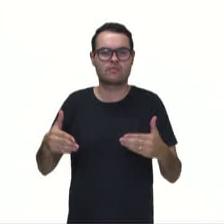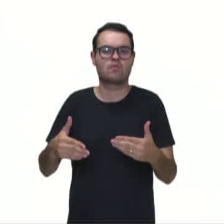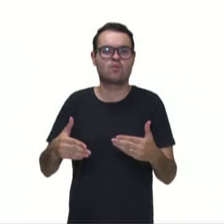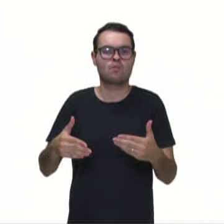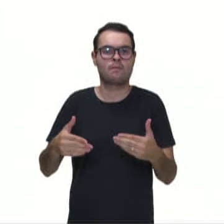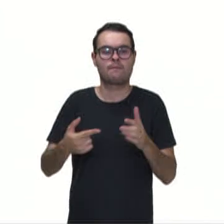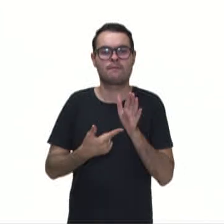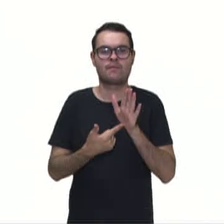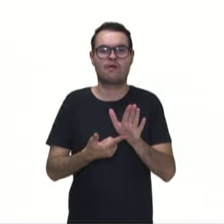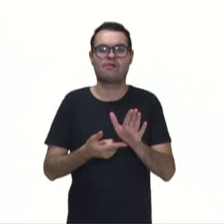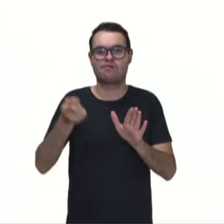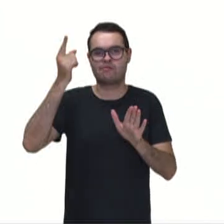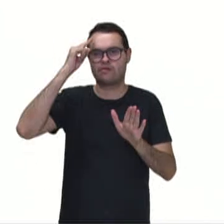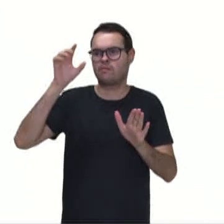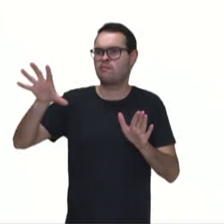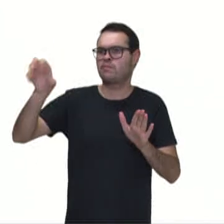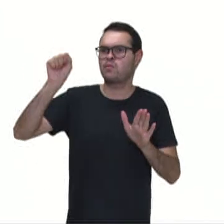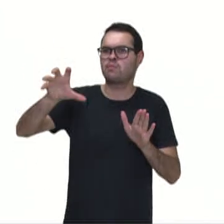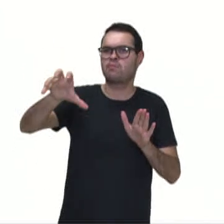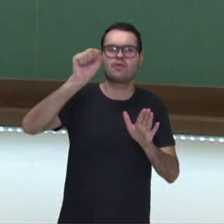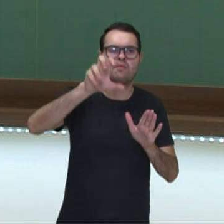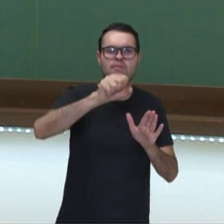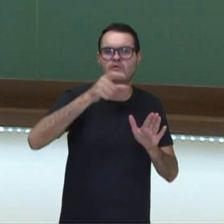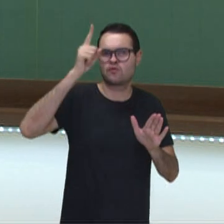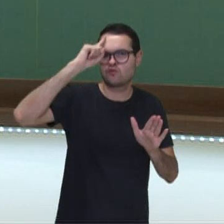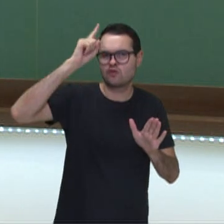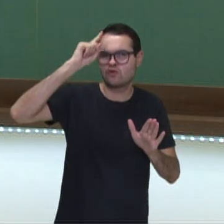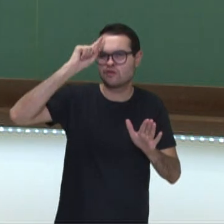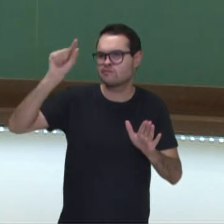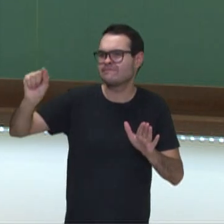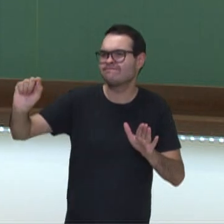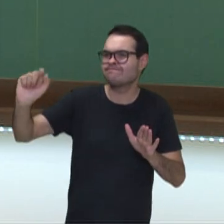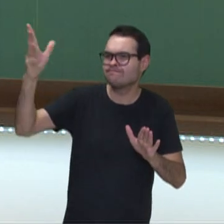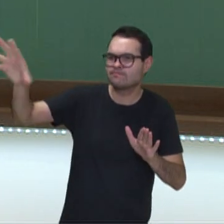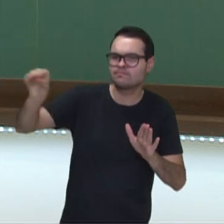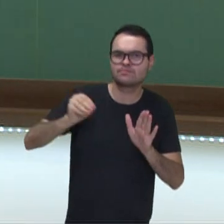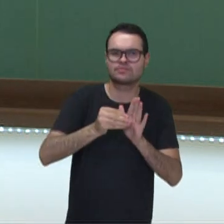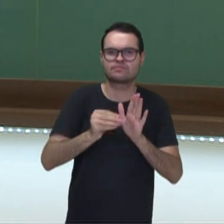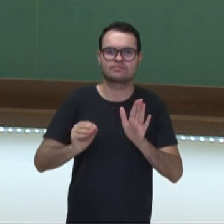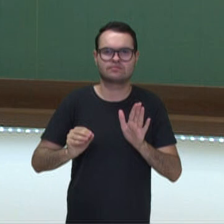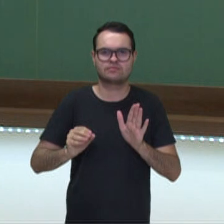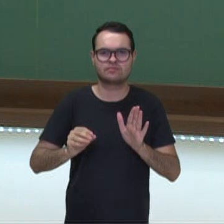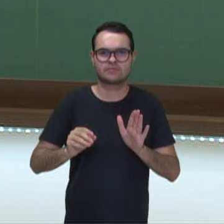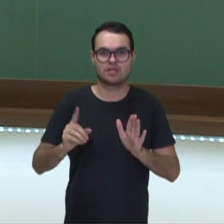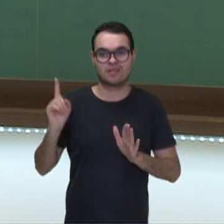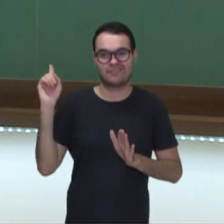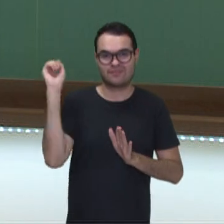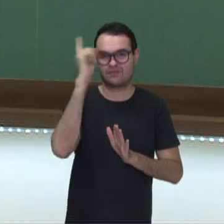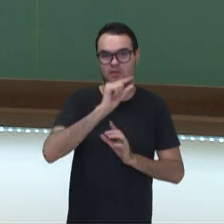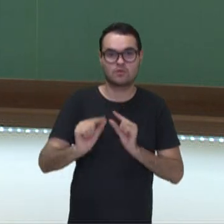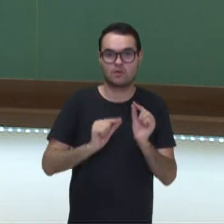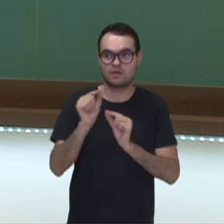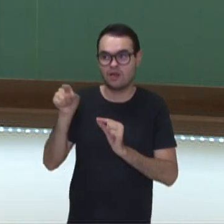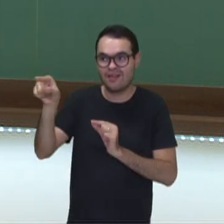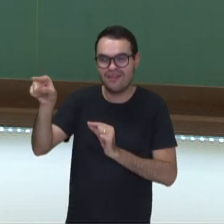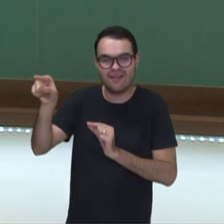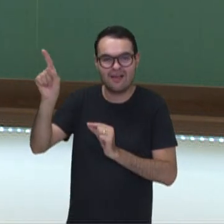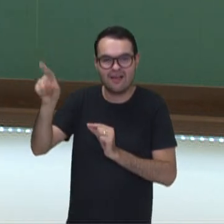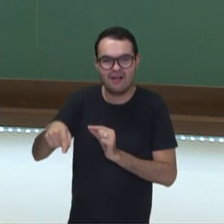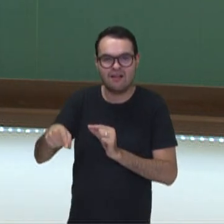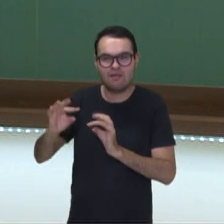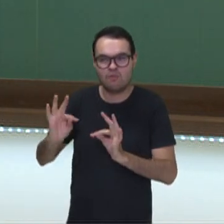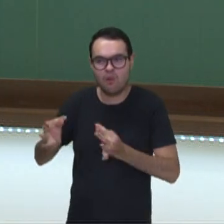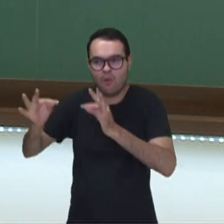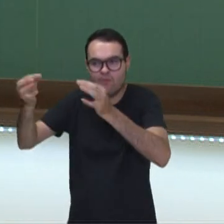retrata temas contemporâneos, da atualidade, né? Ele está falando da dificuldade que ele tem com esses equipamentos eletrônicos